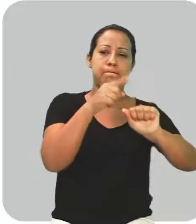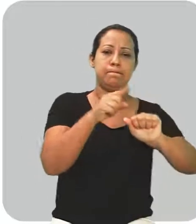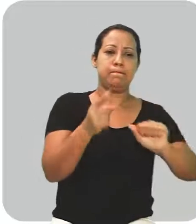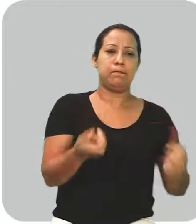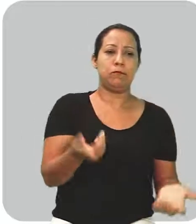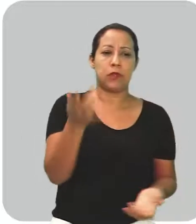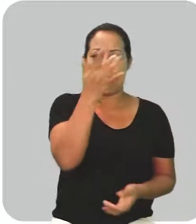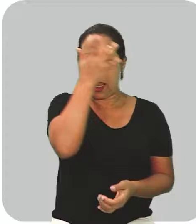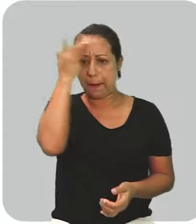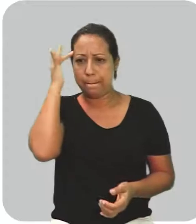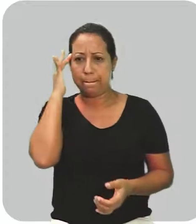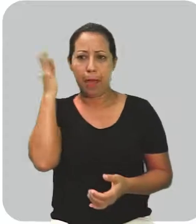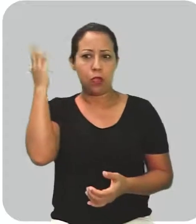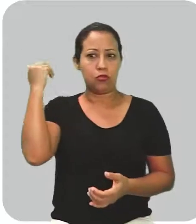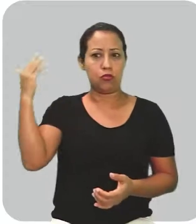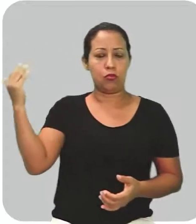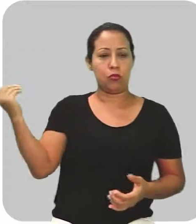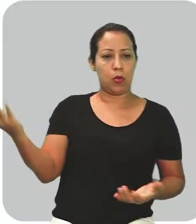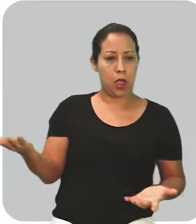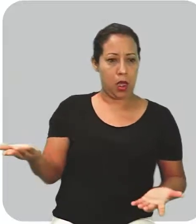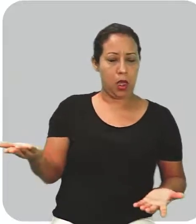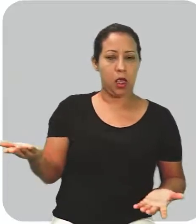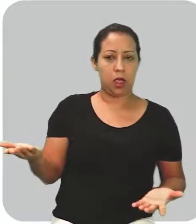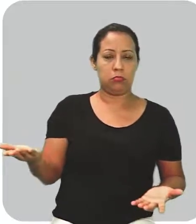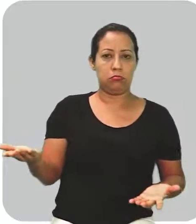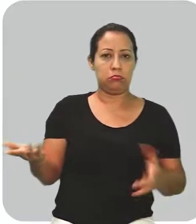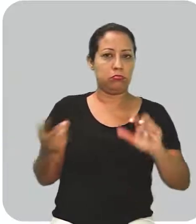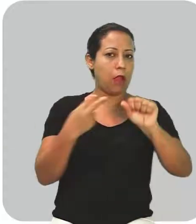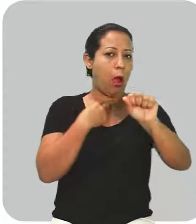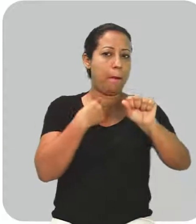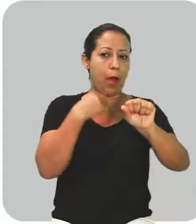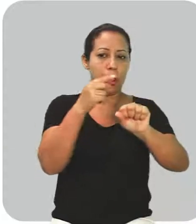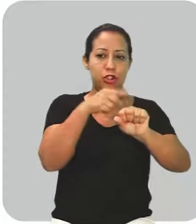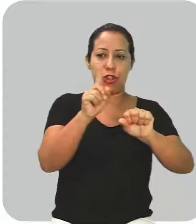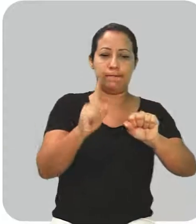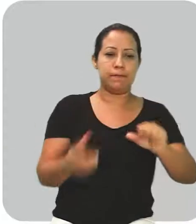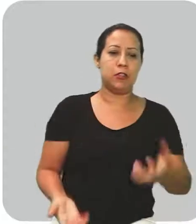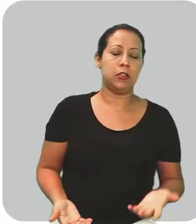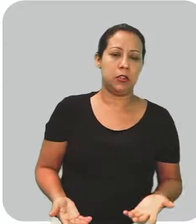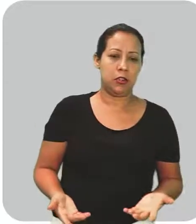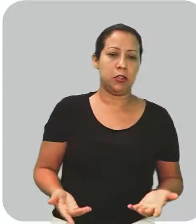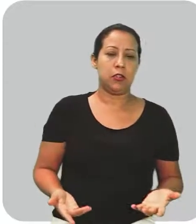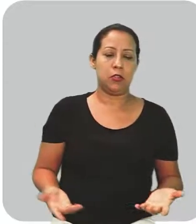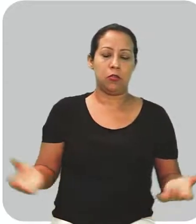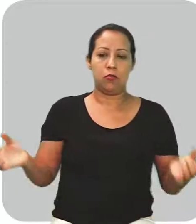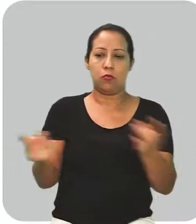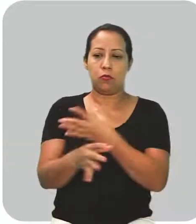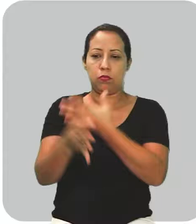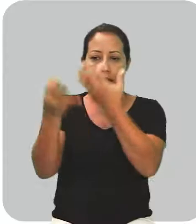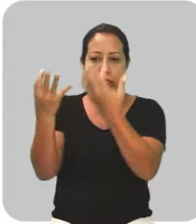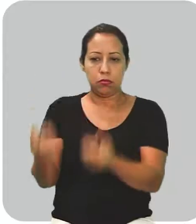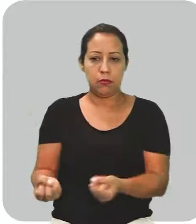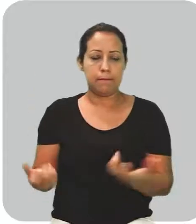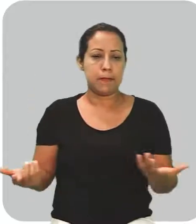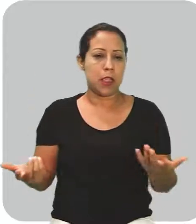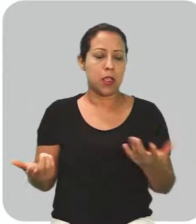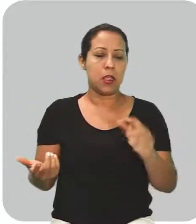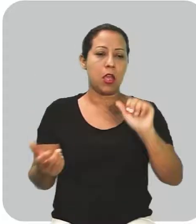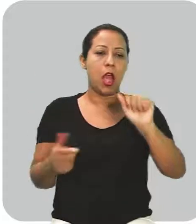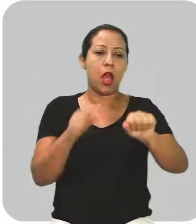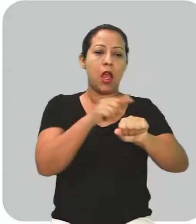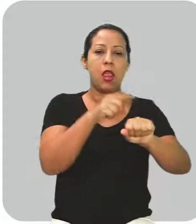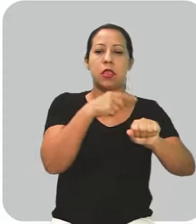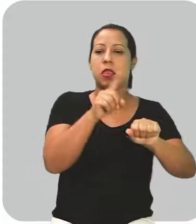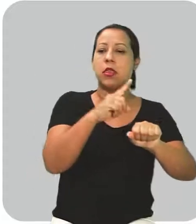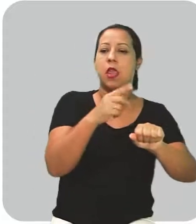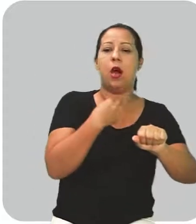Pessoas ilustres, a pessoas ilustres. Conclusões favoráveis, a conclusões favoráveis. Este